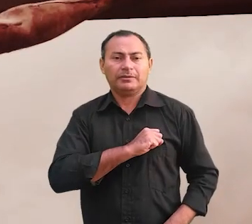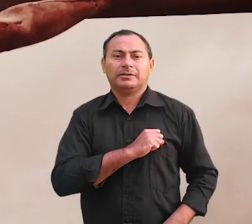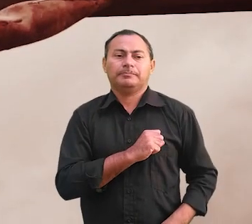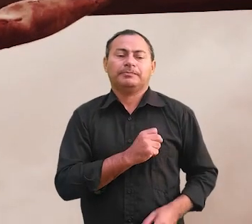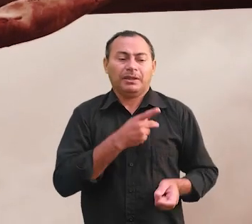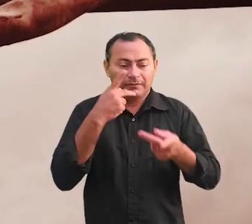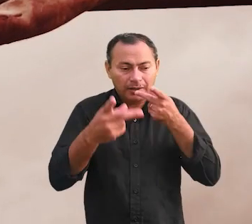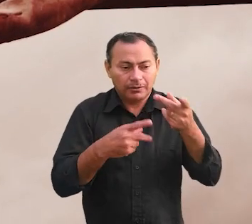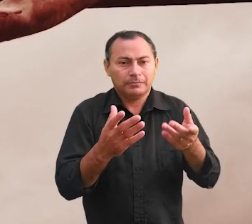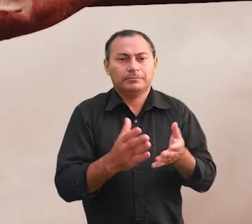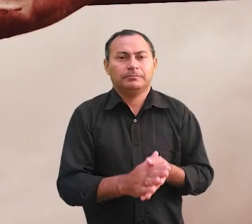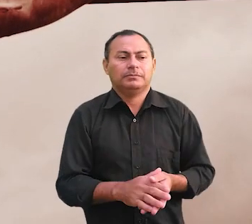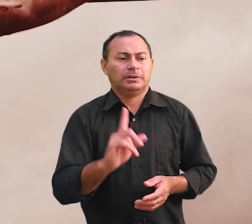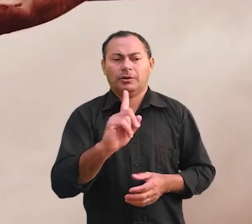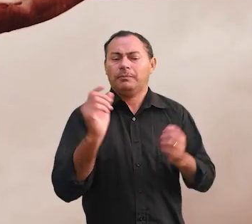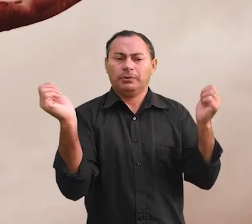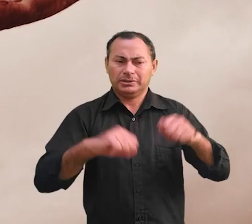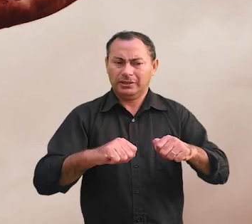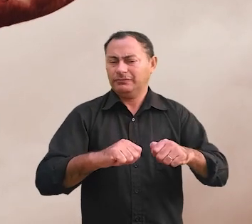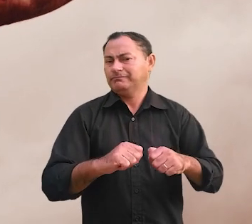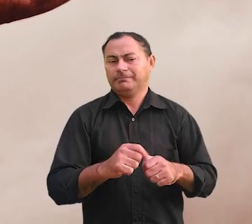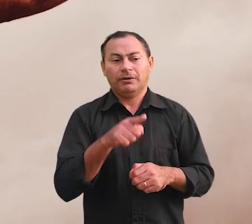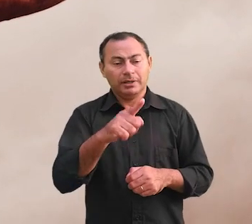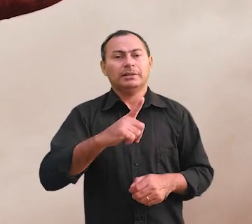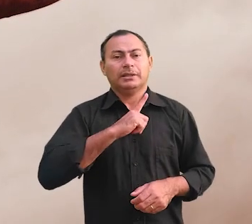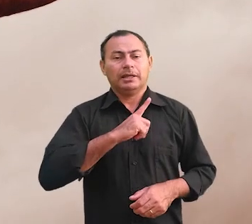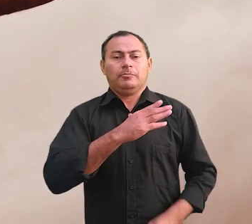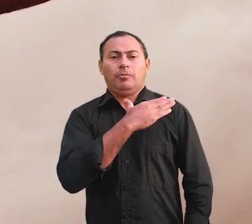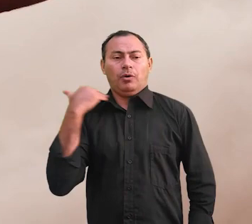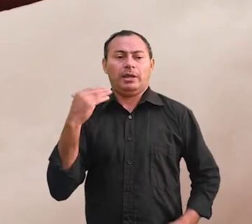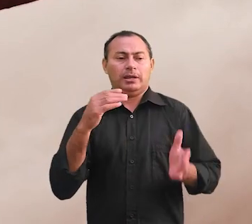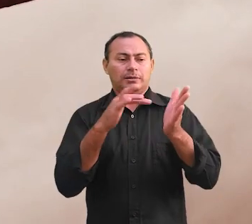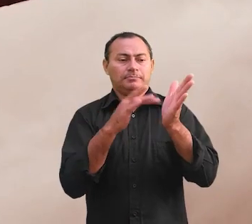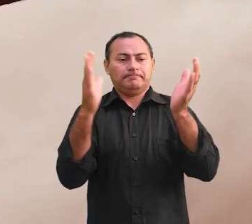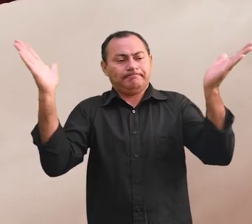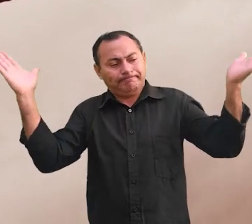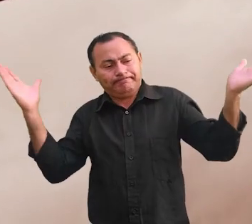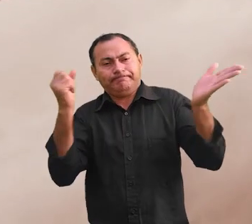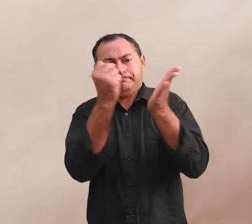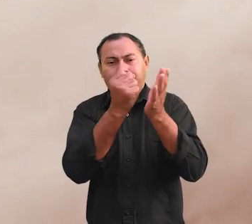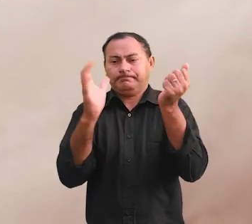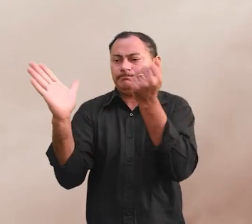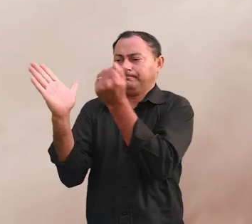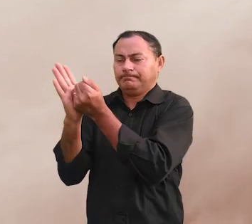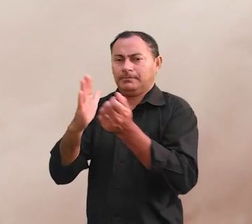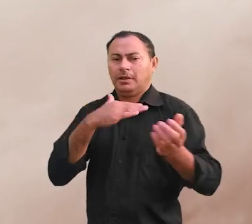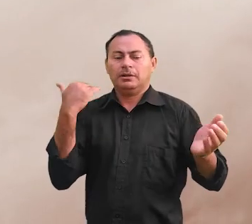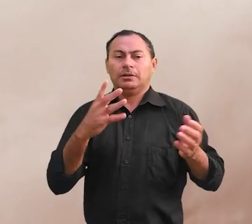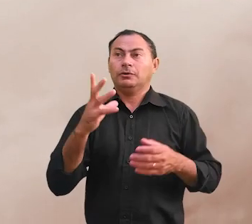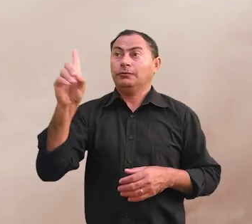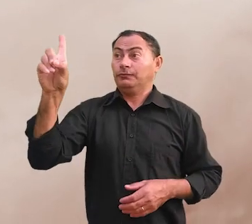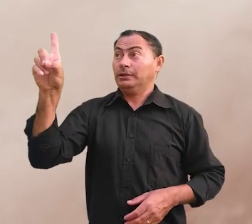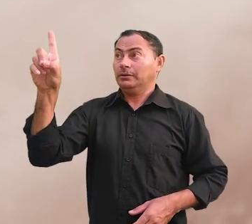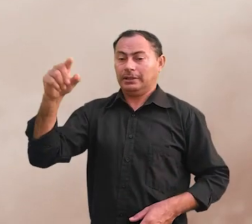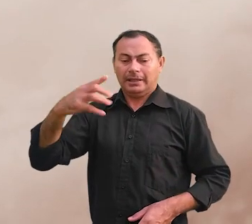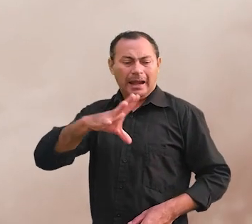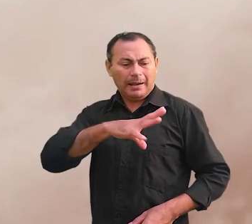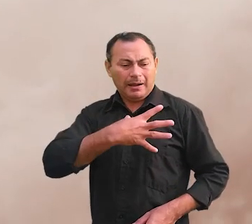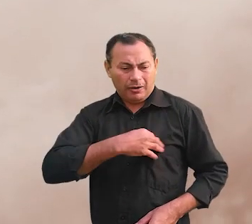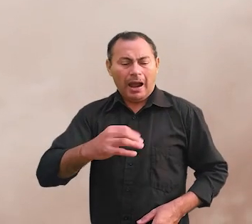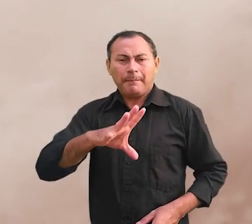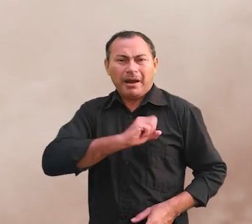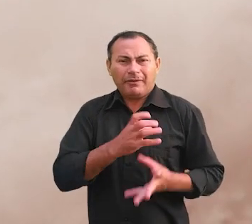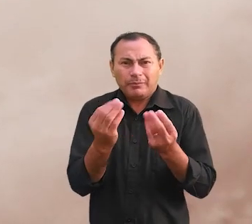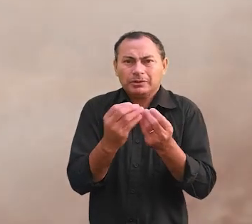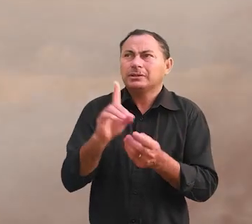que tanto amava e disse não é possível você tem que morrer na cruz o filho que Ele amava tanto morreu na cruz